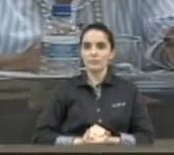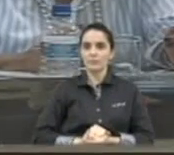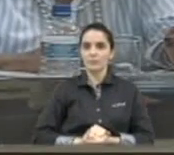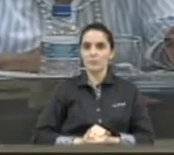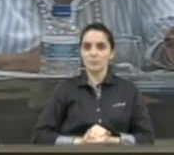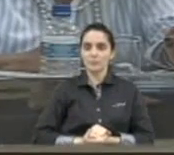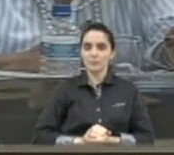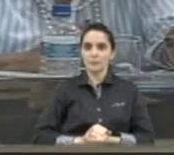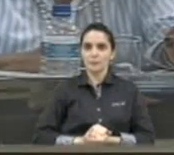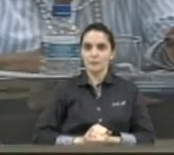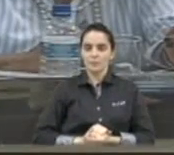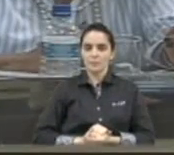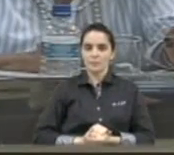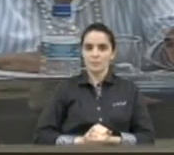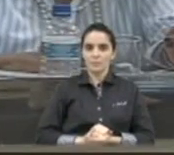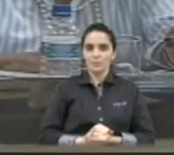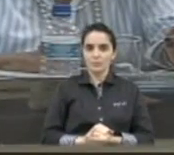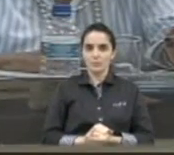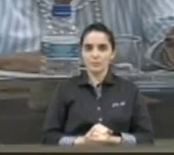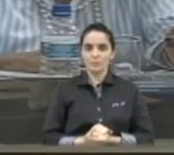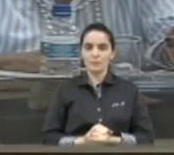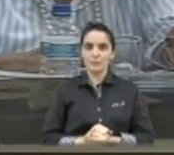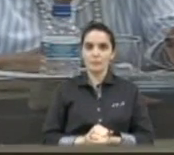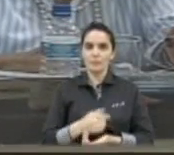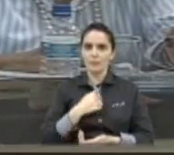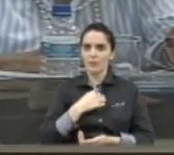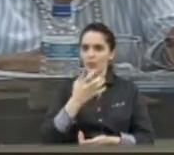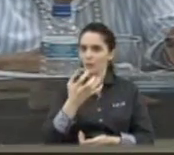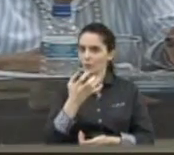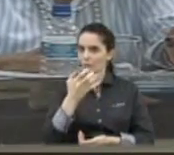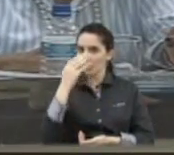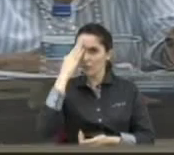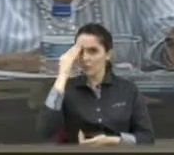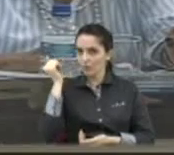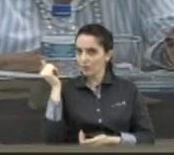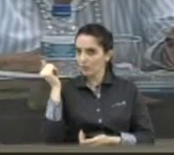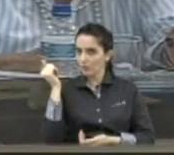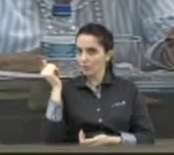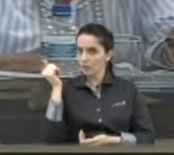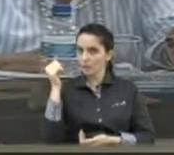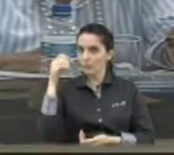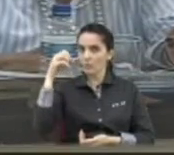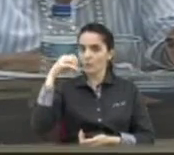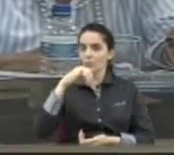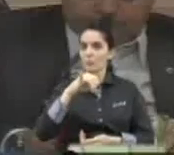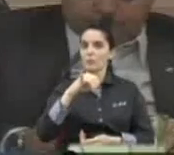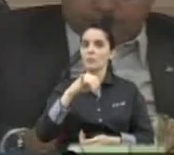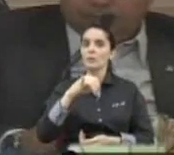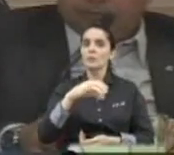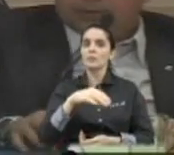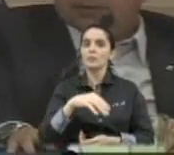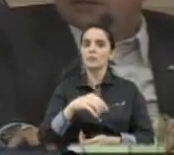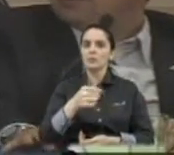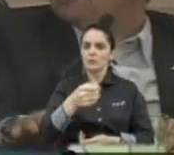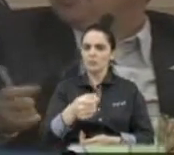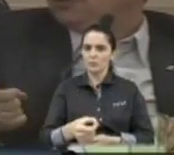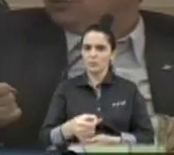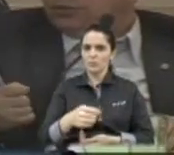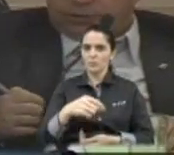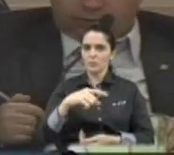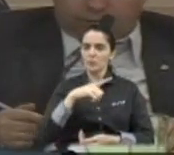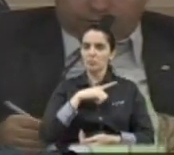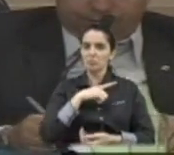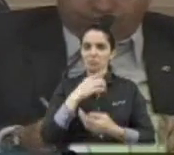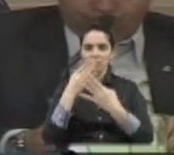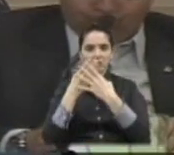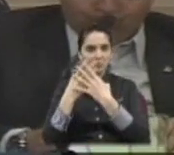Uma parte, vereador, só para contribuir, eu gostaria de saber se fosse no projeto, se o furo, se tem tela no furo, como que vai funcionar isso